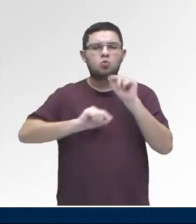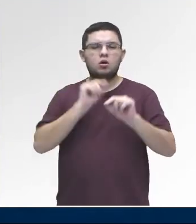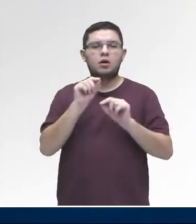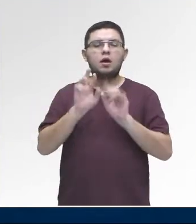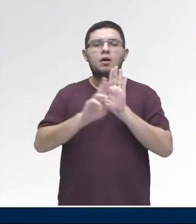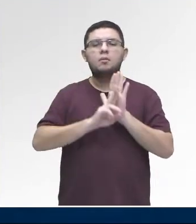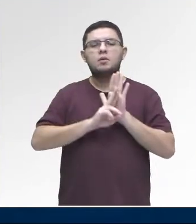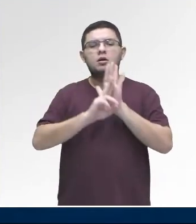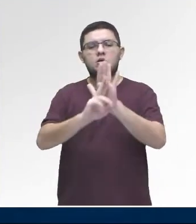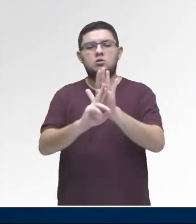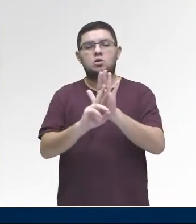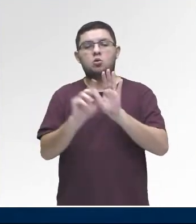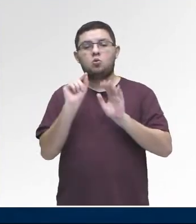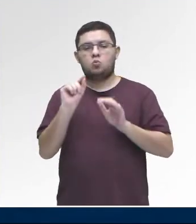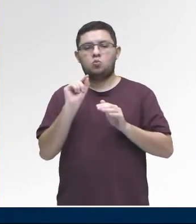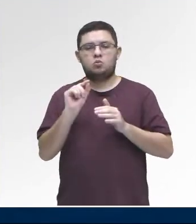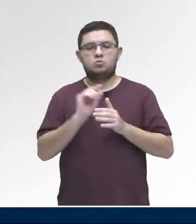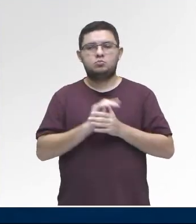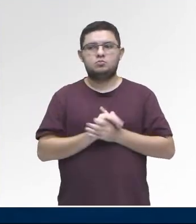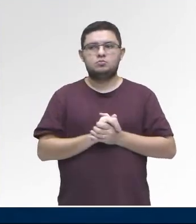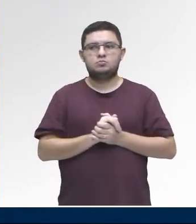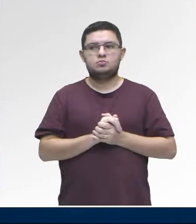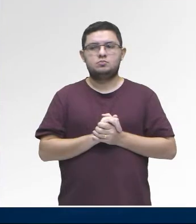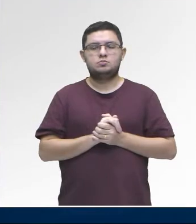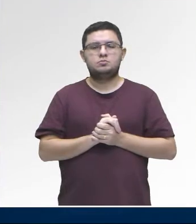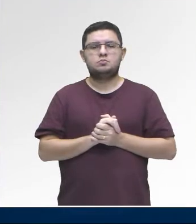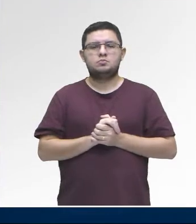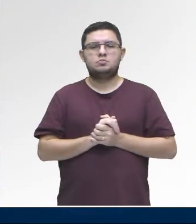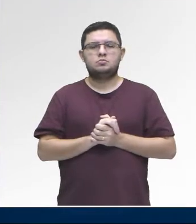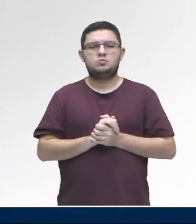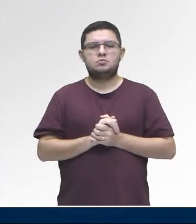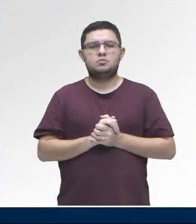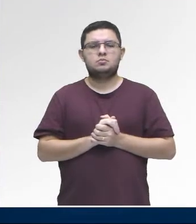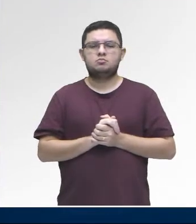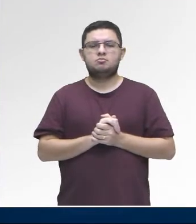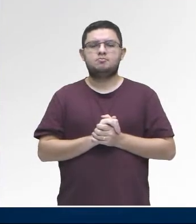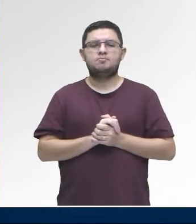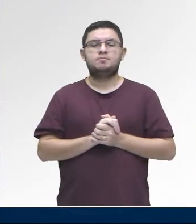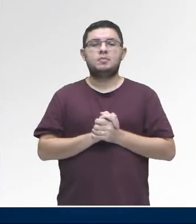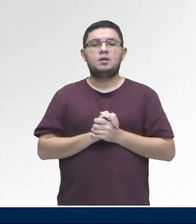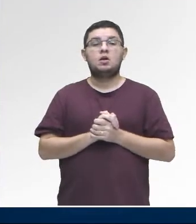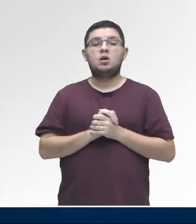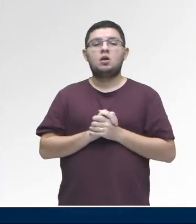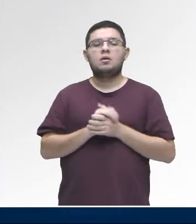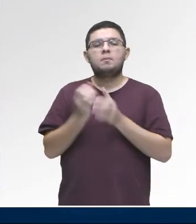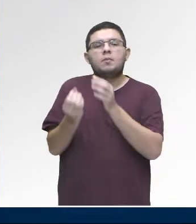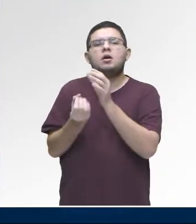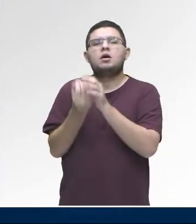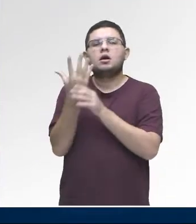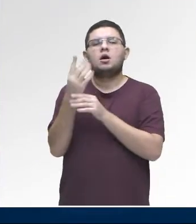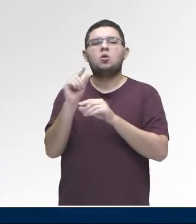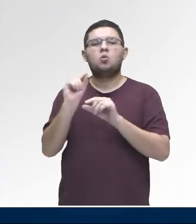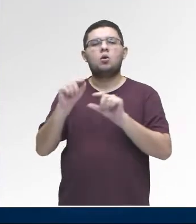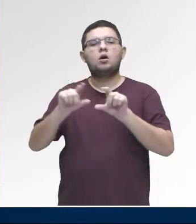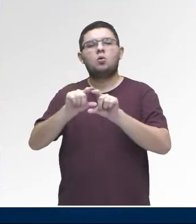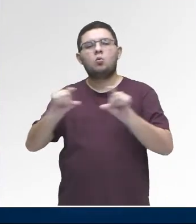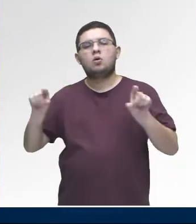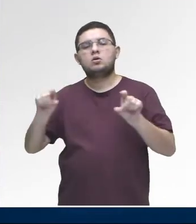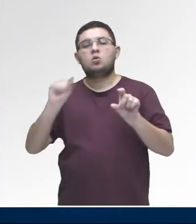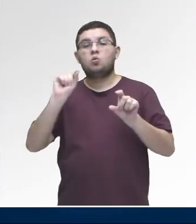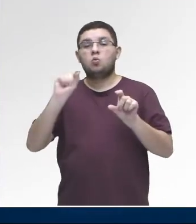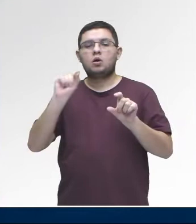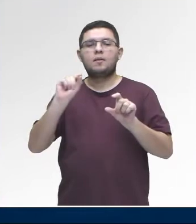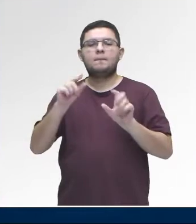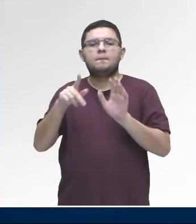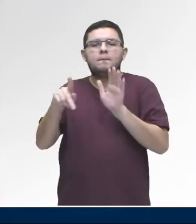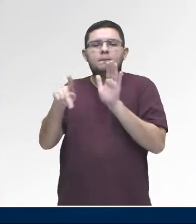para montar a equação da constante de ionização de ácidos